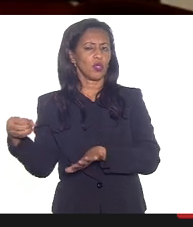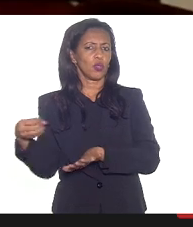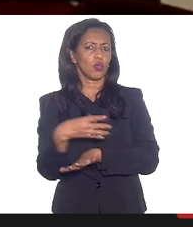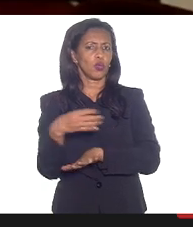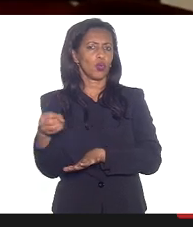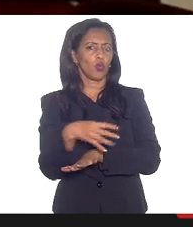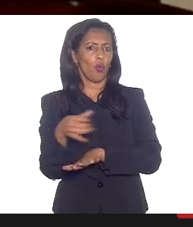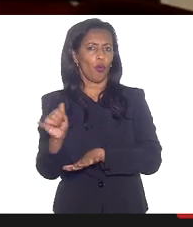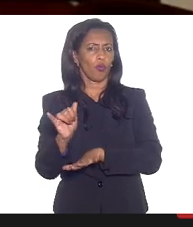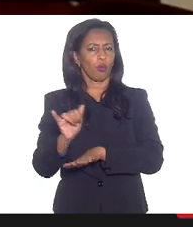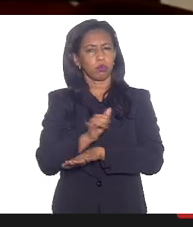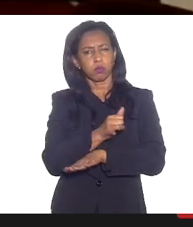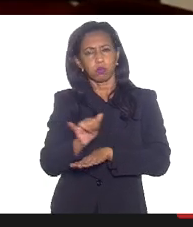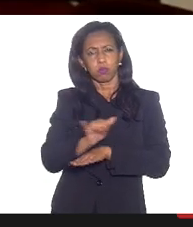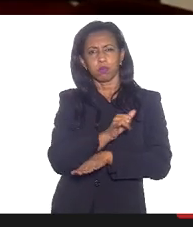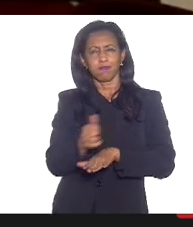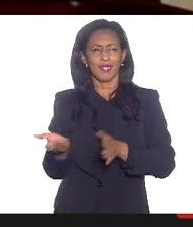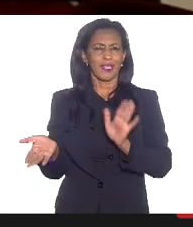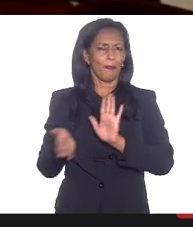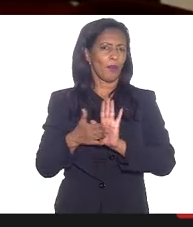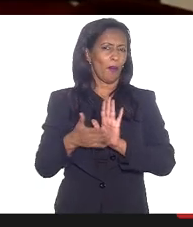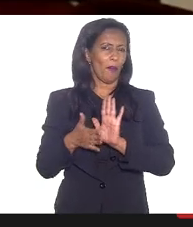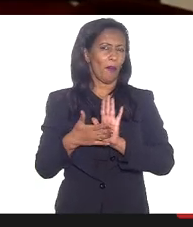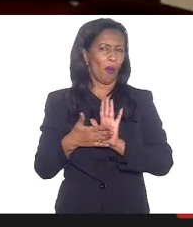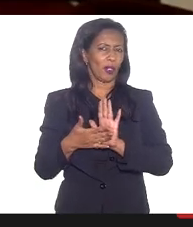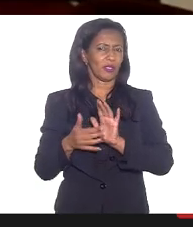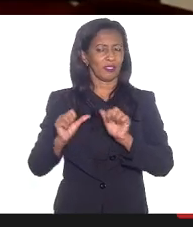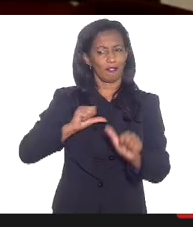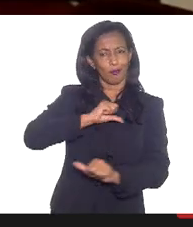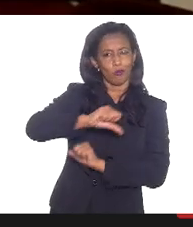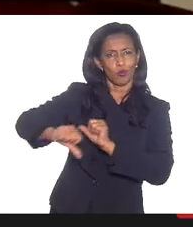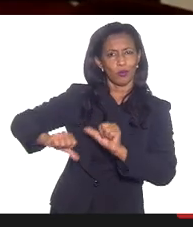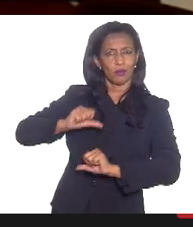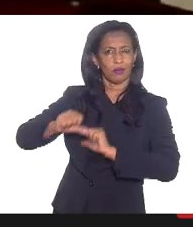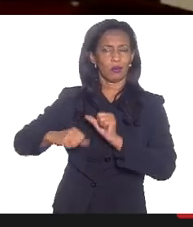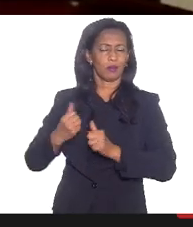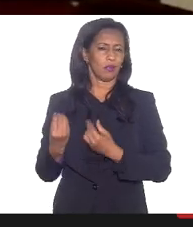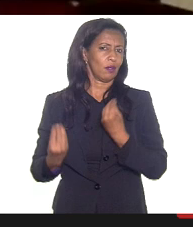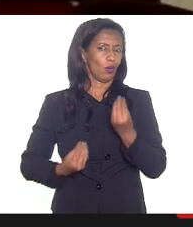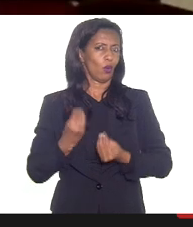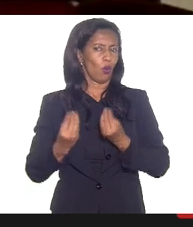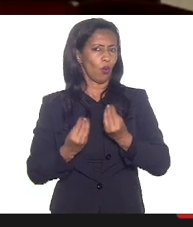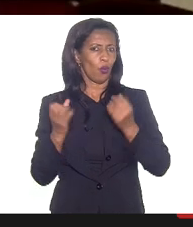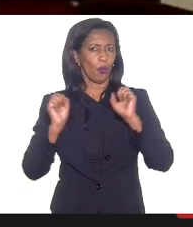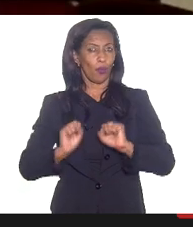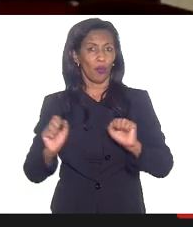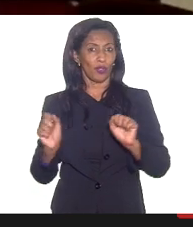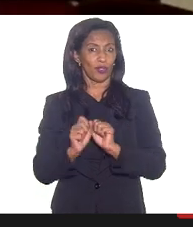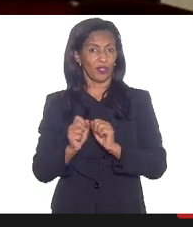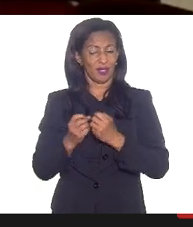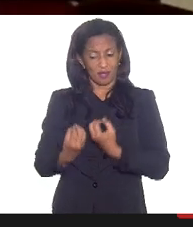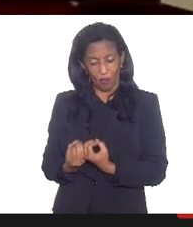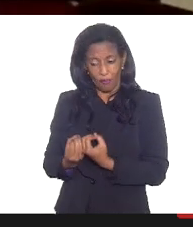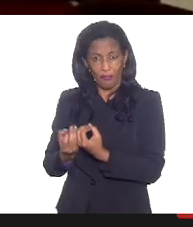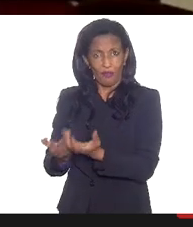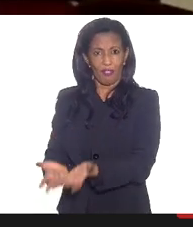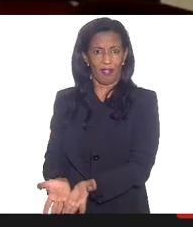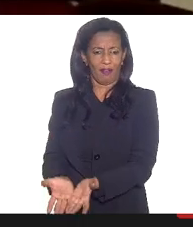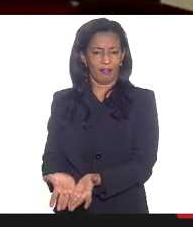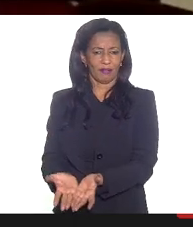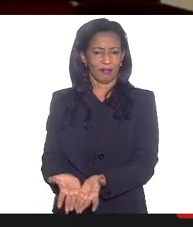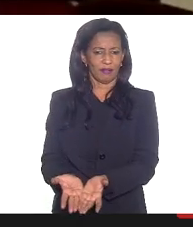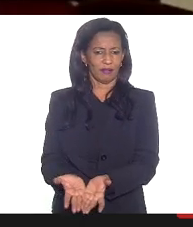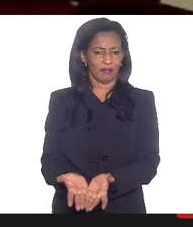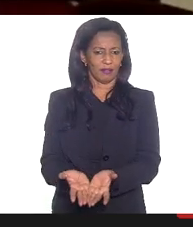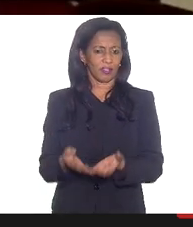arranjo curricular, essas novas propostas curriculares, e como a gente poderia estar fazendo essa oferta, né? De forma que a